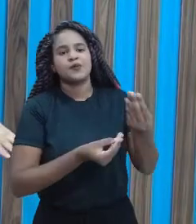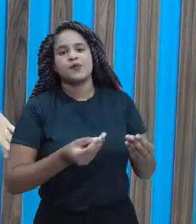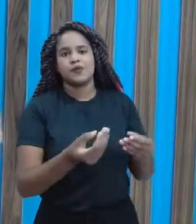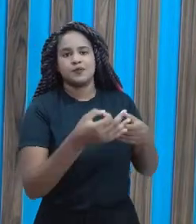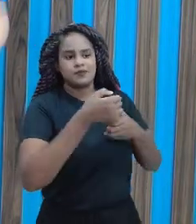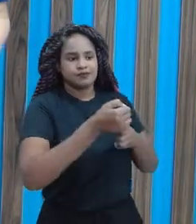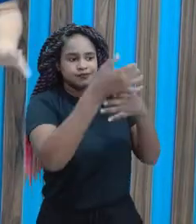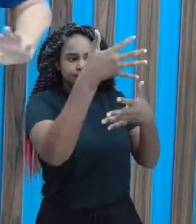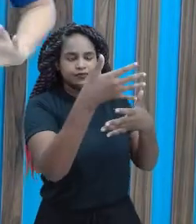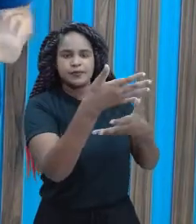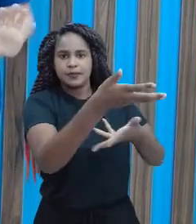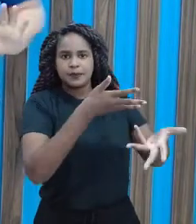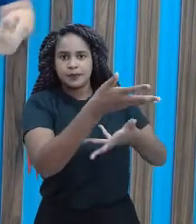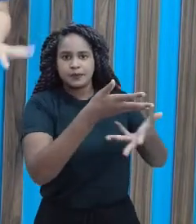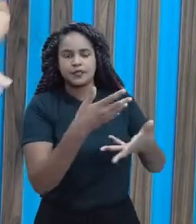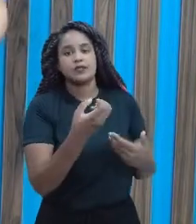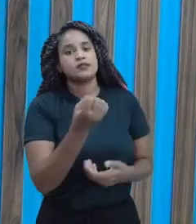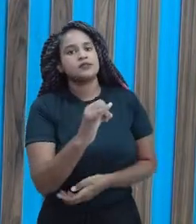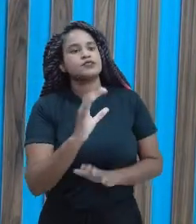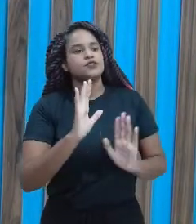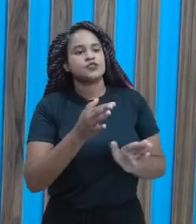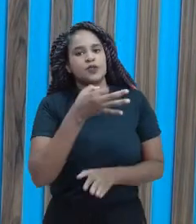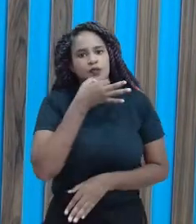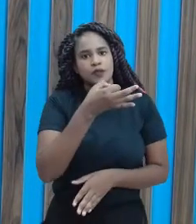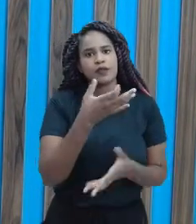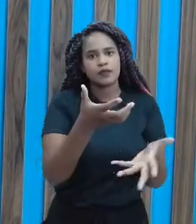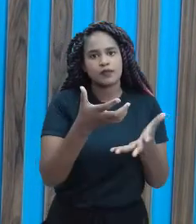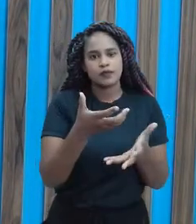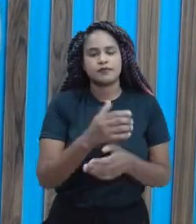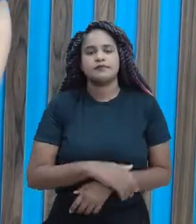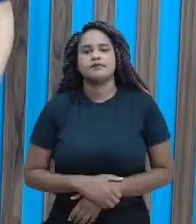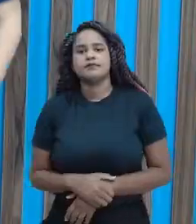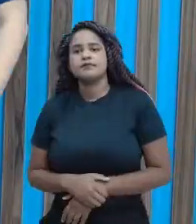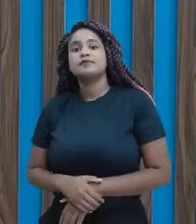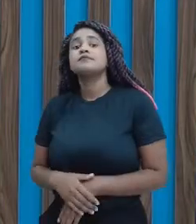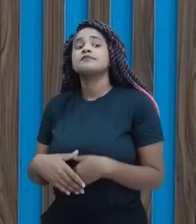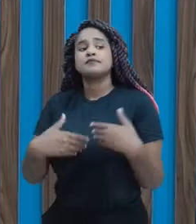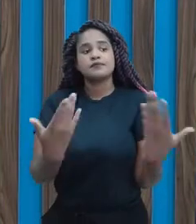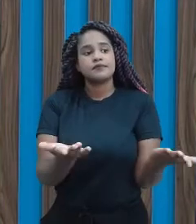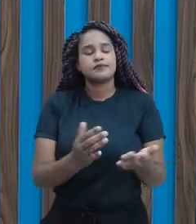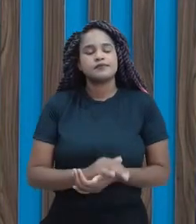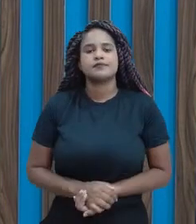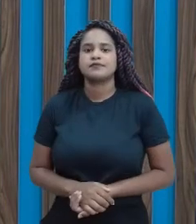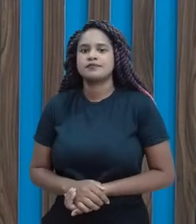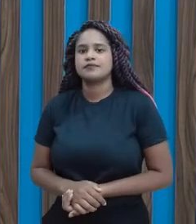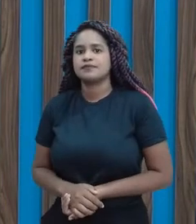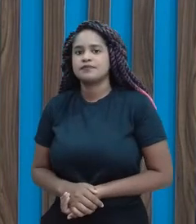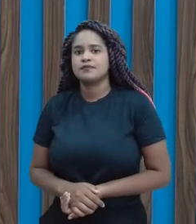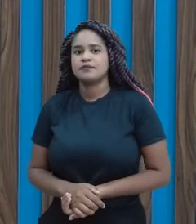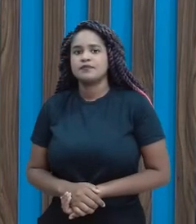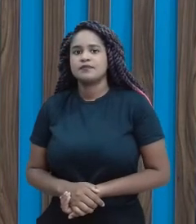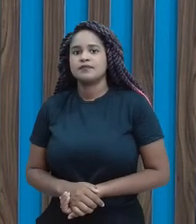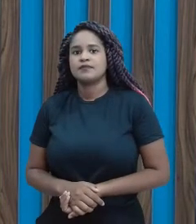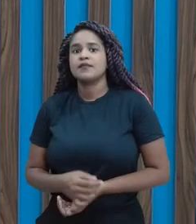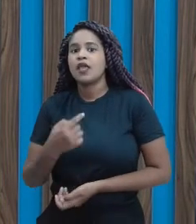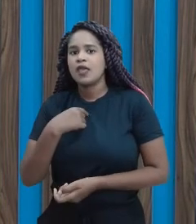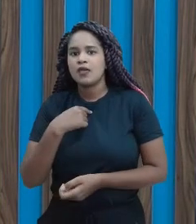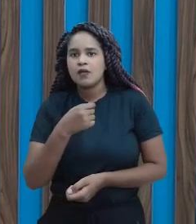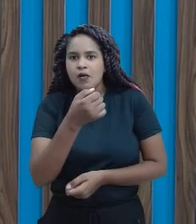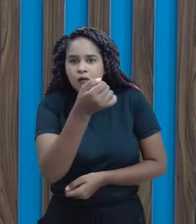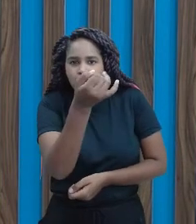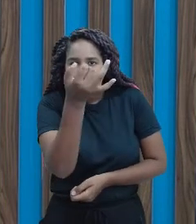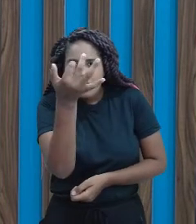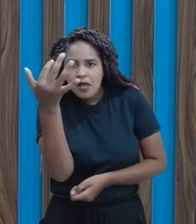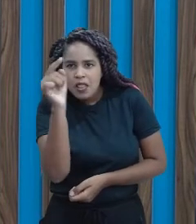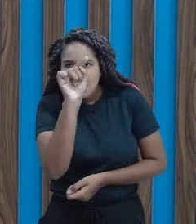no chat, se ele já tem alguma consideração para fazer em relação à aula. E aí, professor? Essa eu estava contando os quadradinhos ali, né?